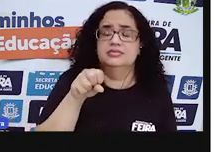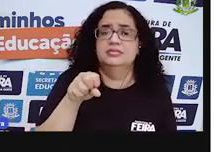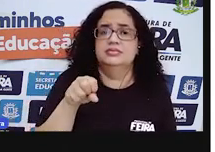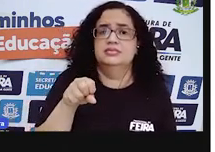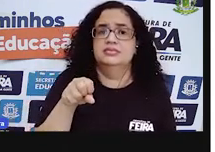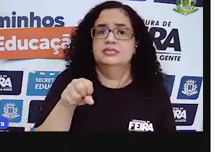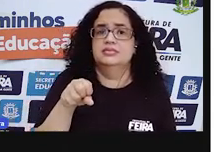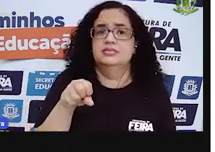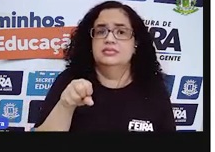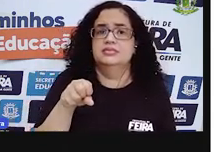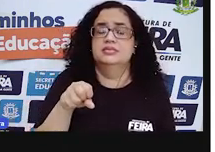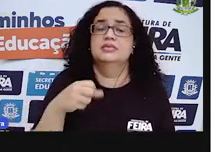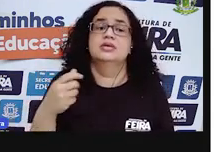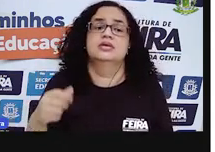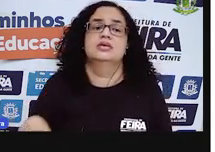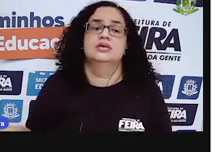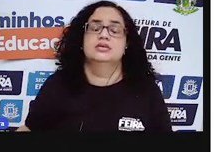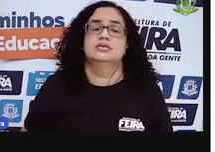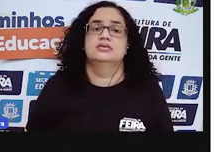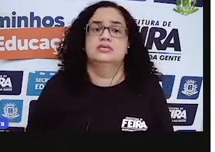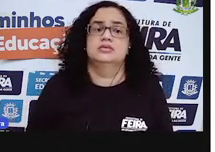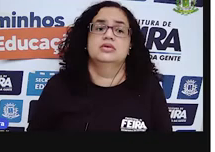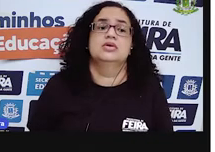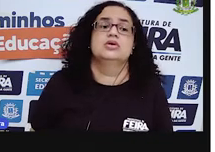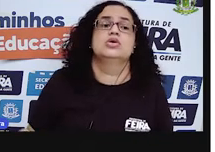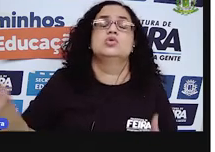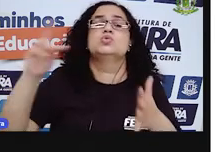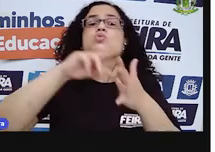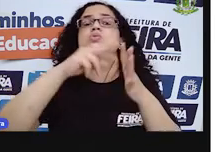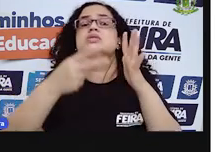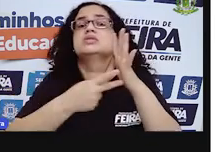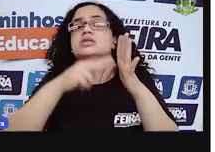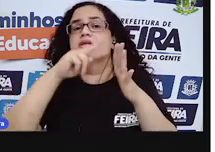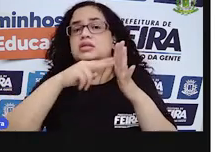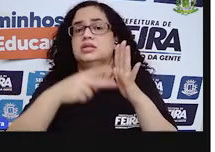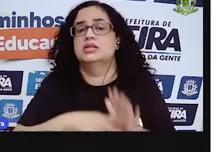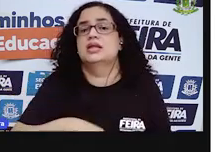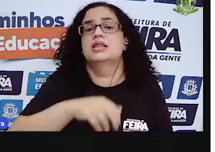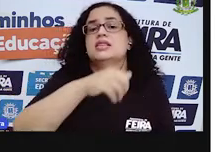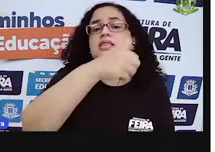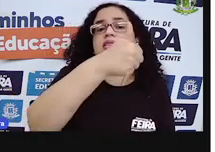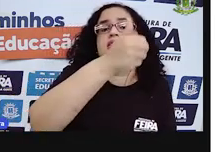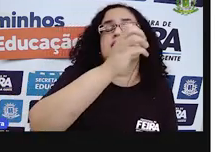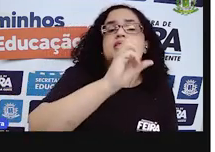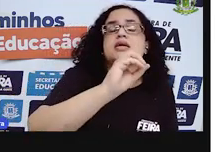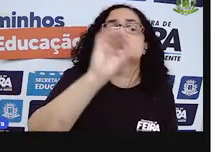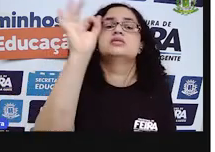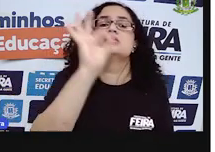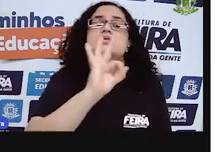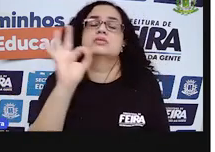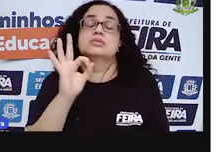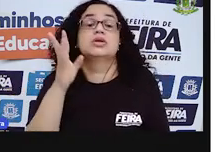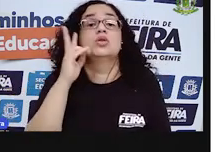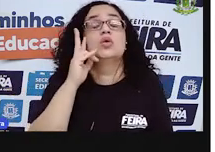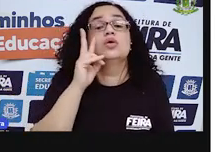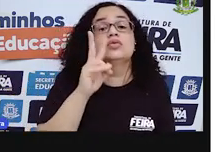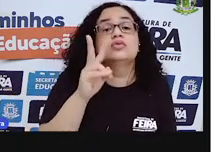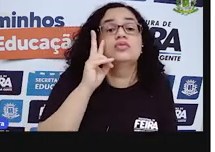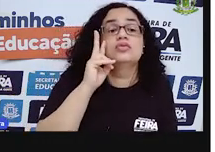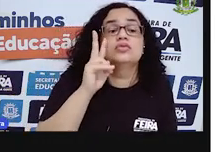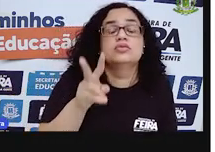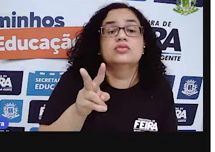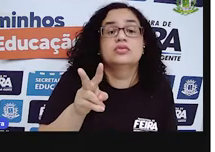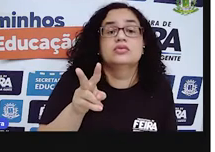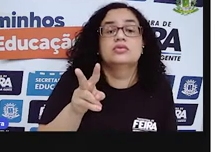então perdão O que que significa dez porcento quando a gente vê